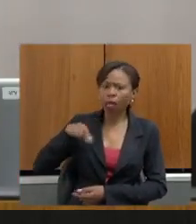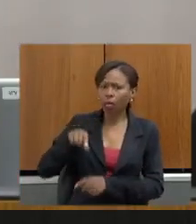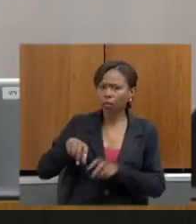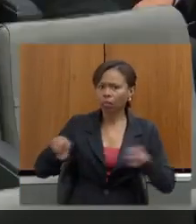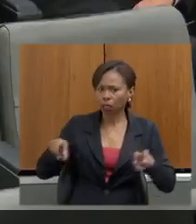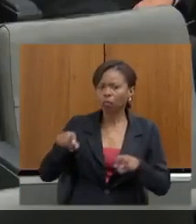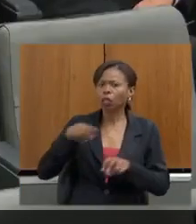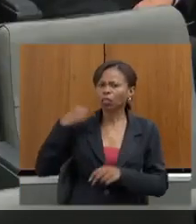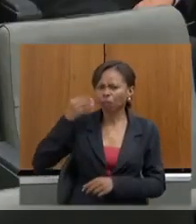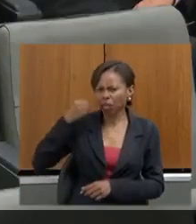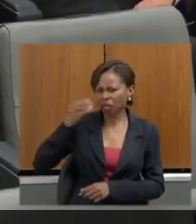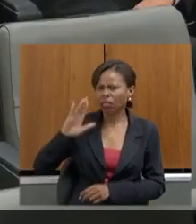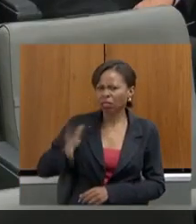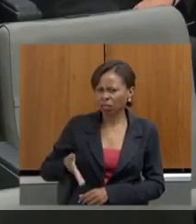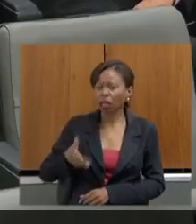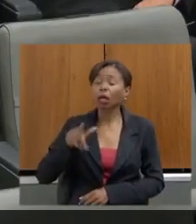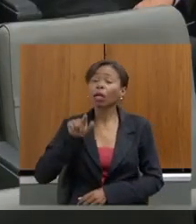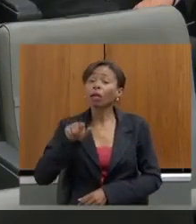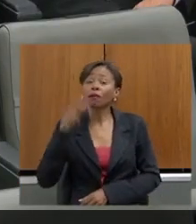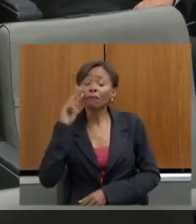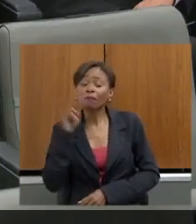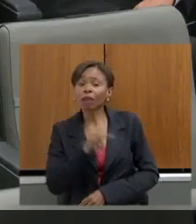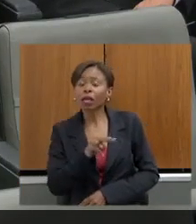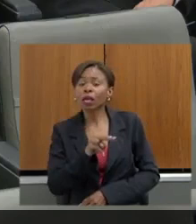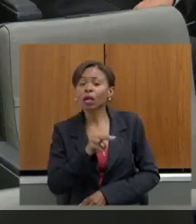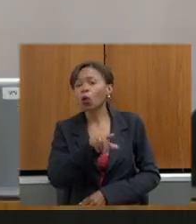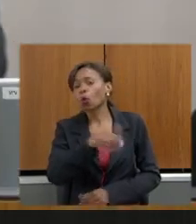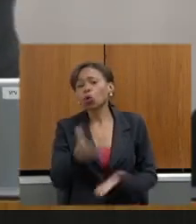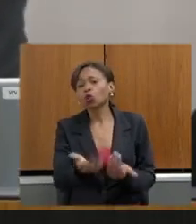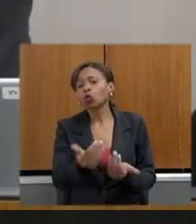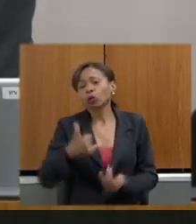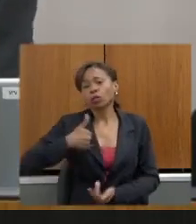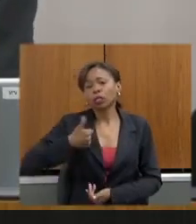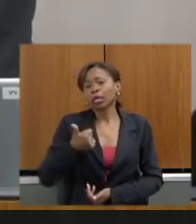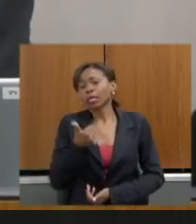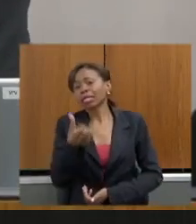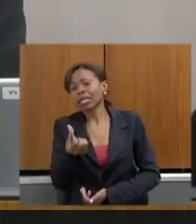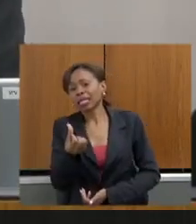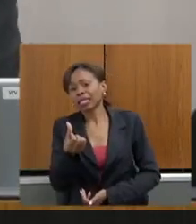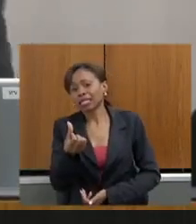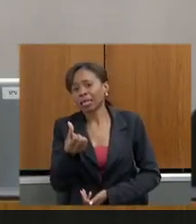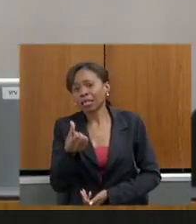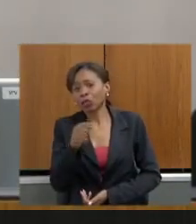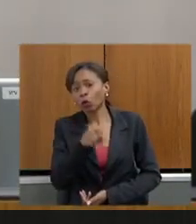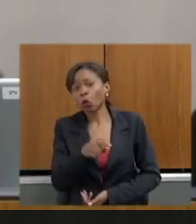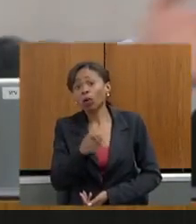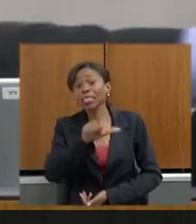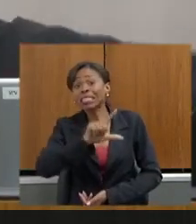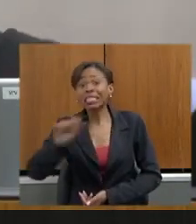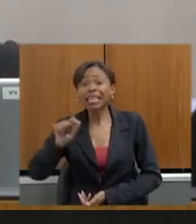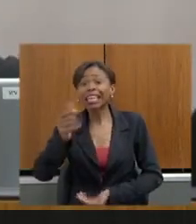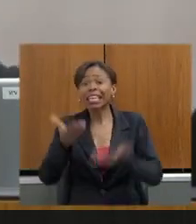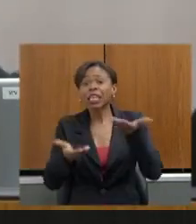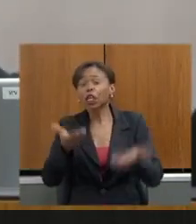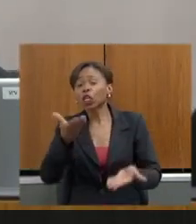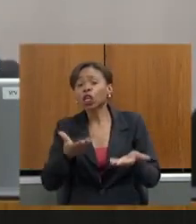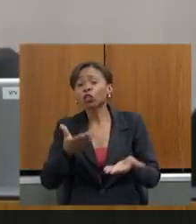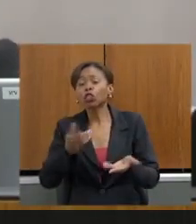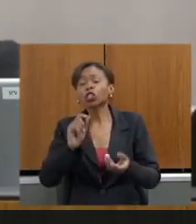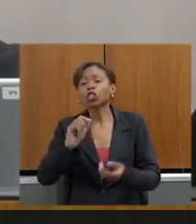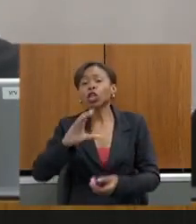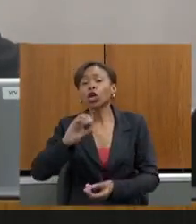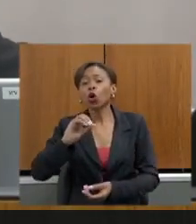fundo pega o menor de 16 anos com 100 kg de cocaína acontece o quê com ele nada nada pois se não tá acontecendo